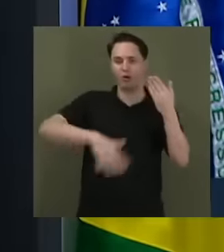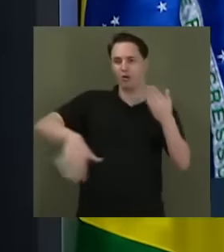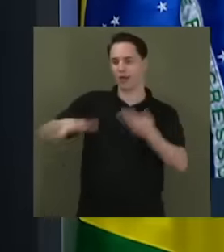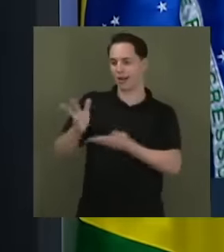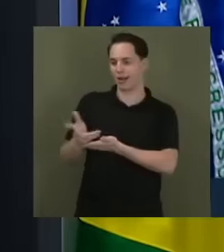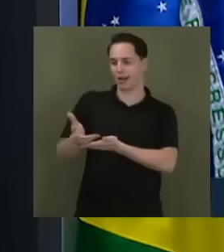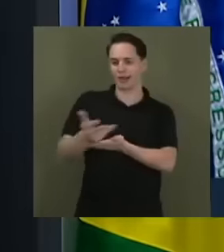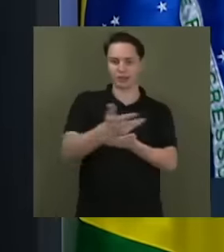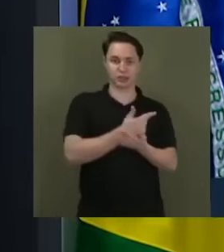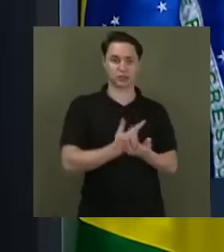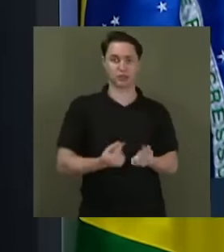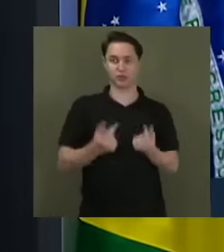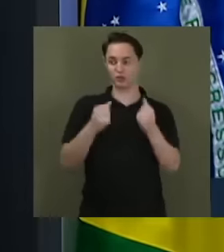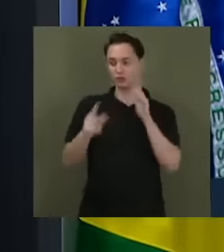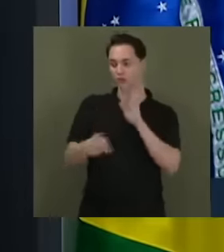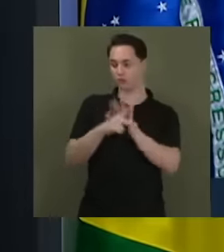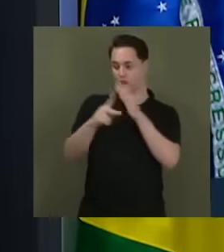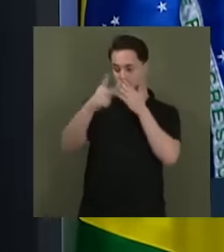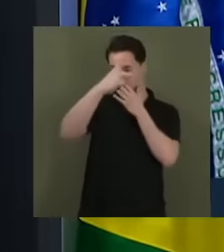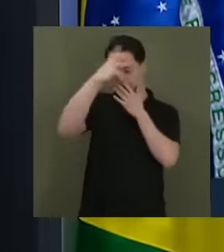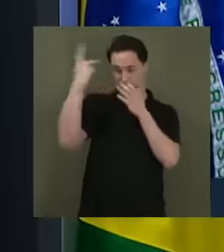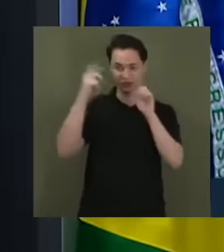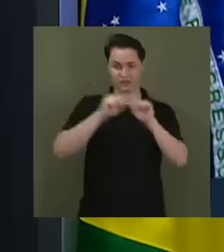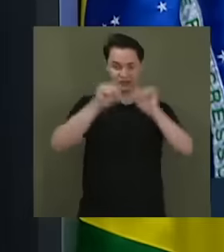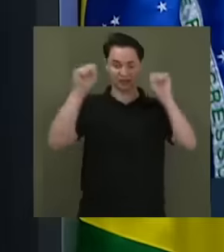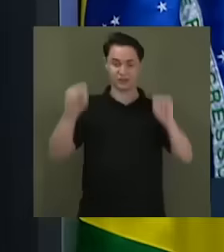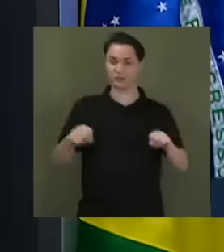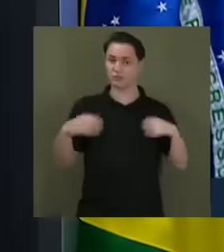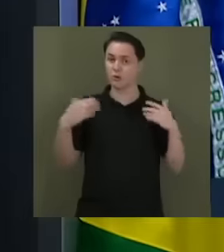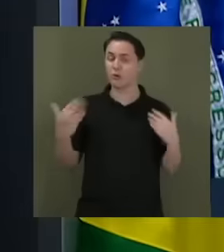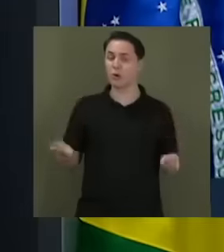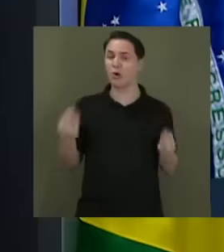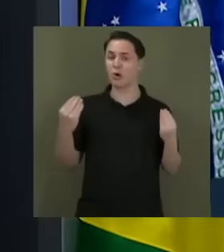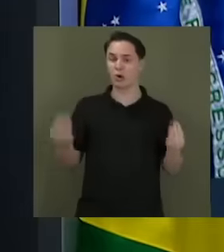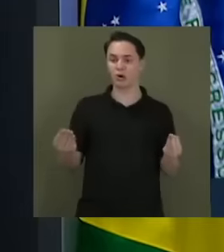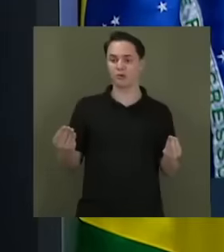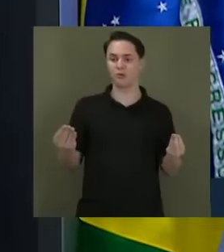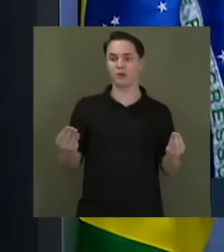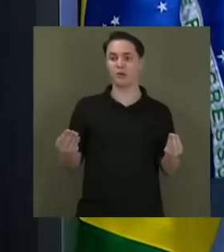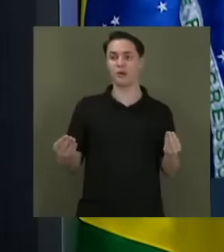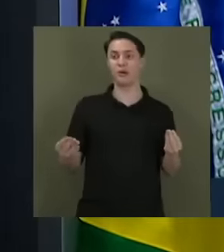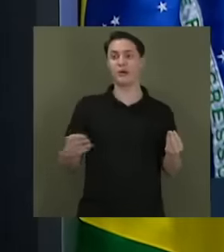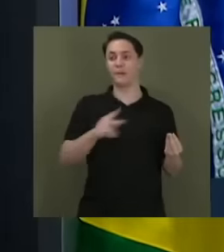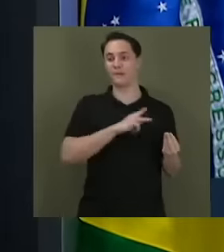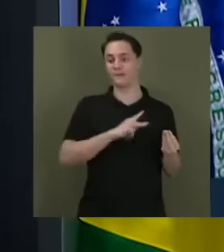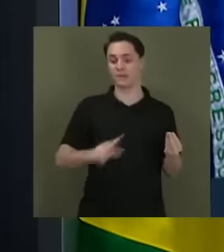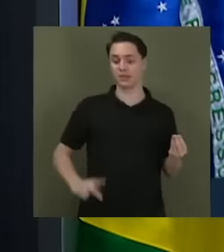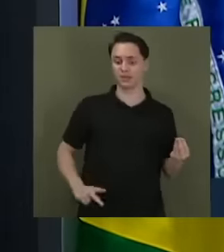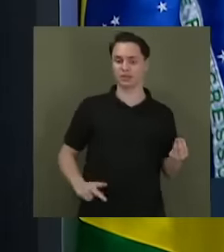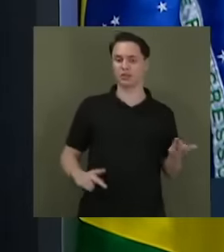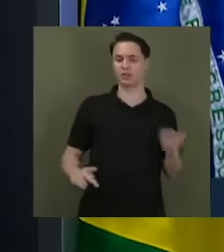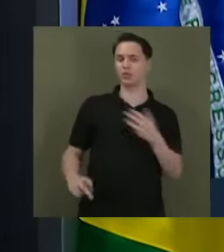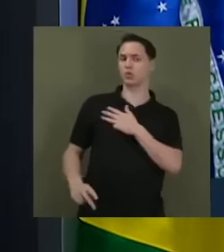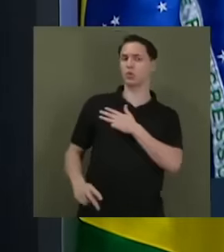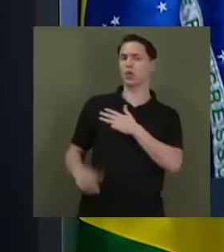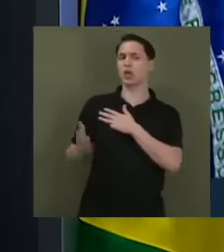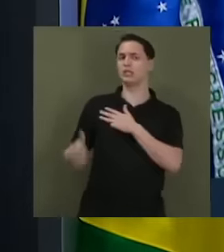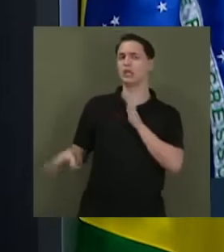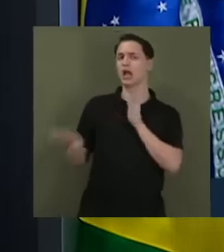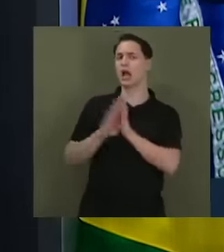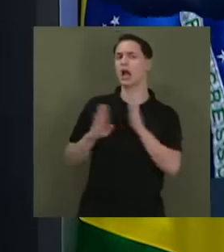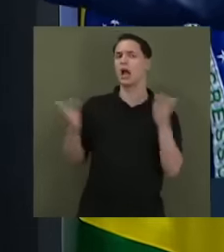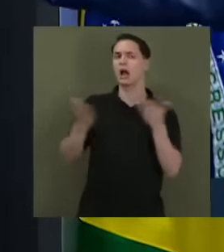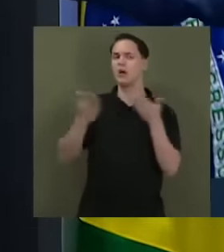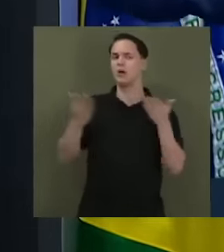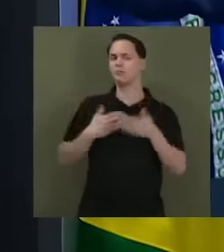fundos dos candidatos do sistema ora ó E aí vem o presidente Lula dizer no evento recente